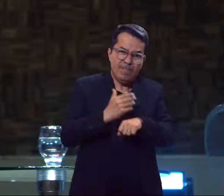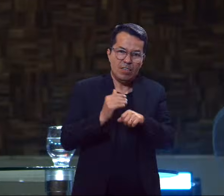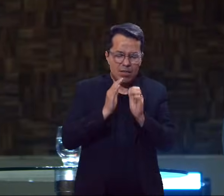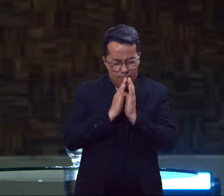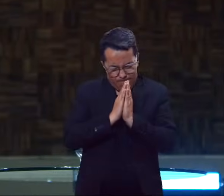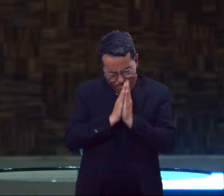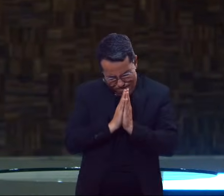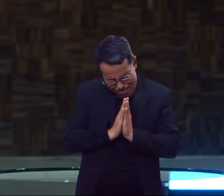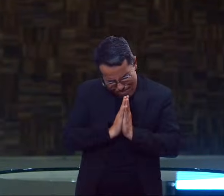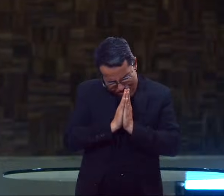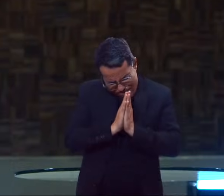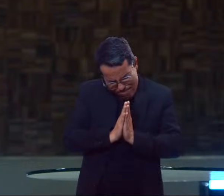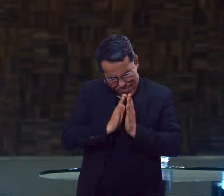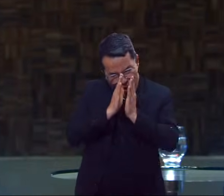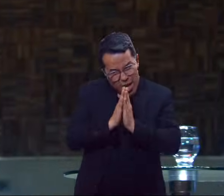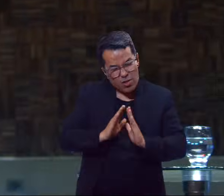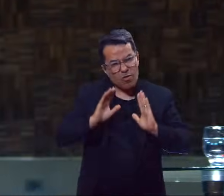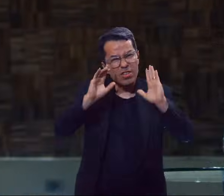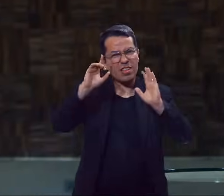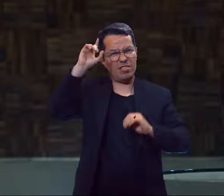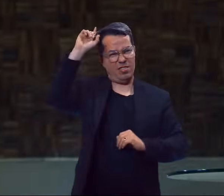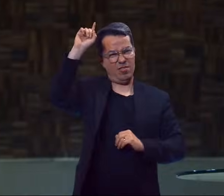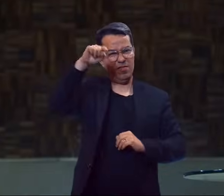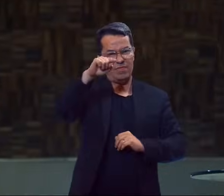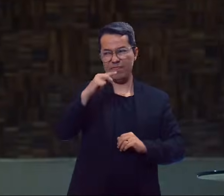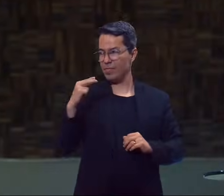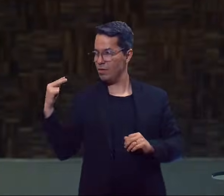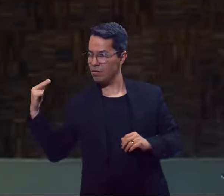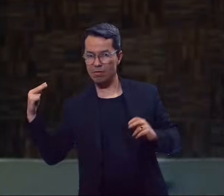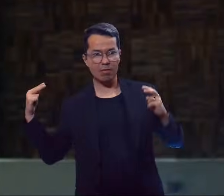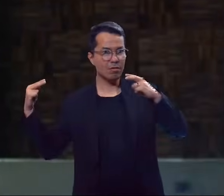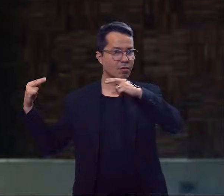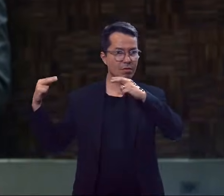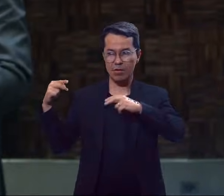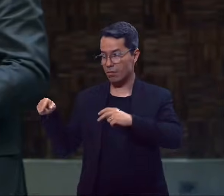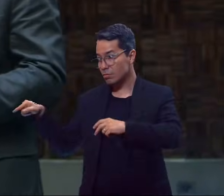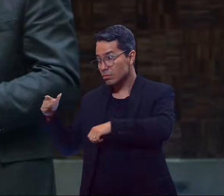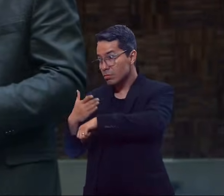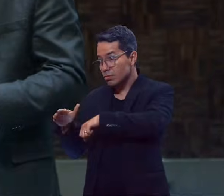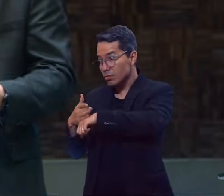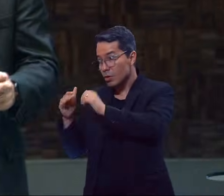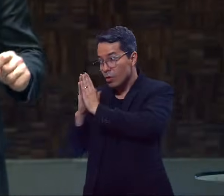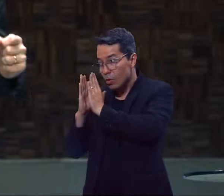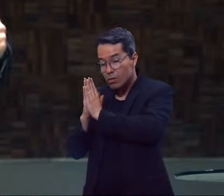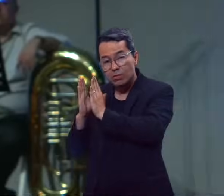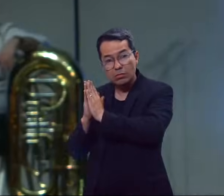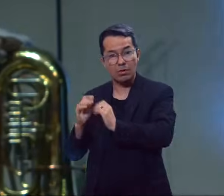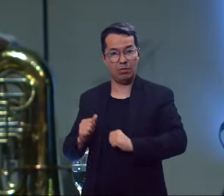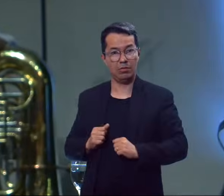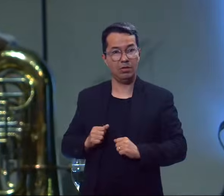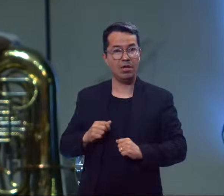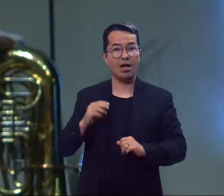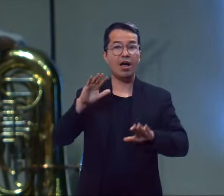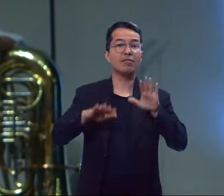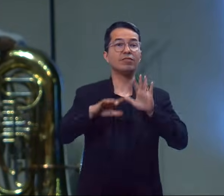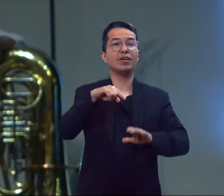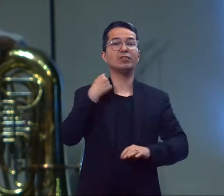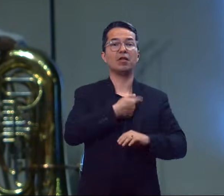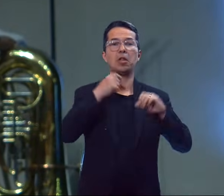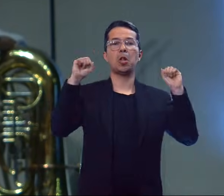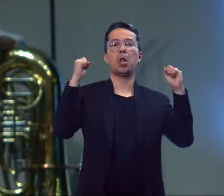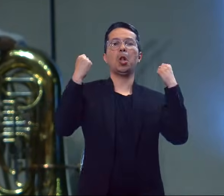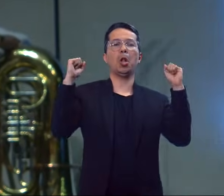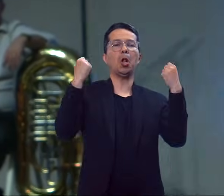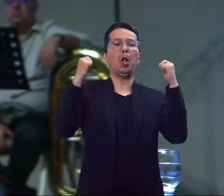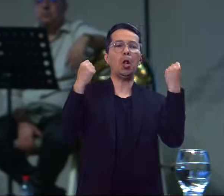piedade. Olha para a pessoa que está do lado, exercita-te na piedade. Às vezes a gente só faz exercício na academia.